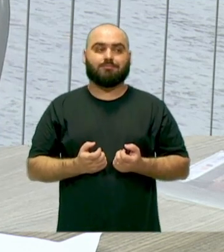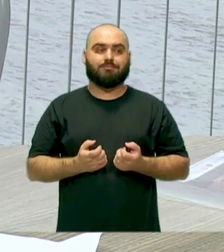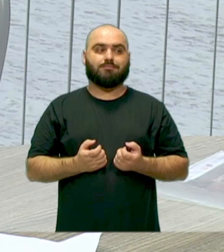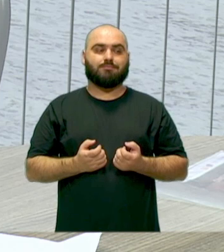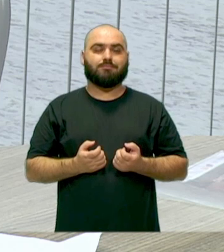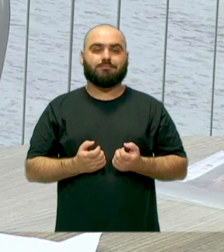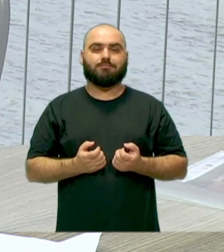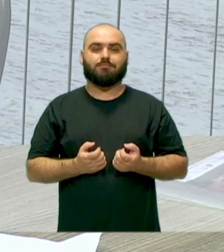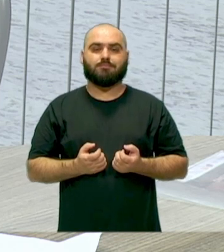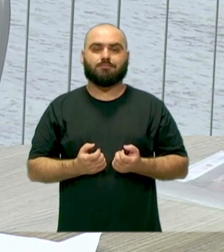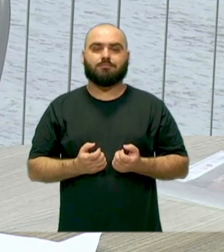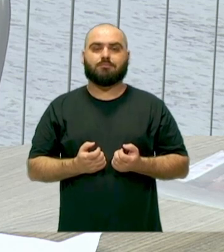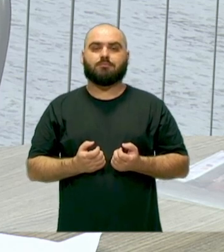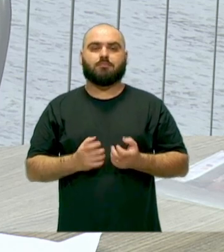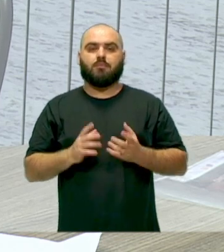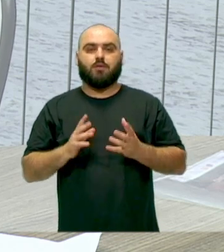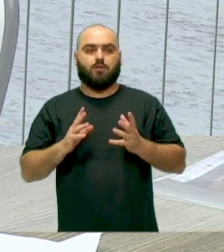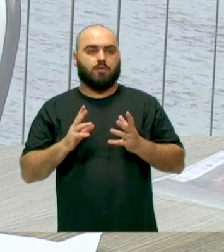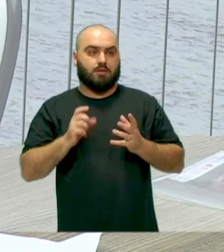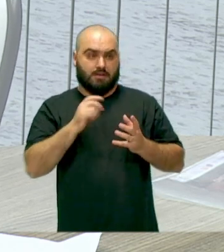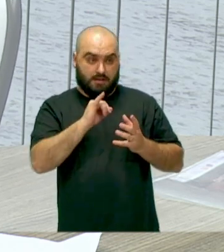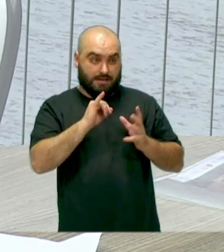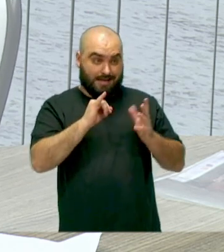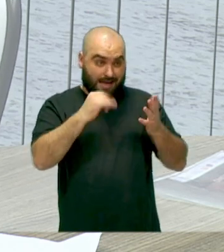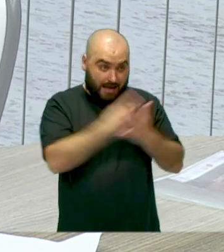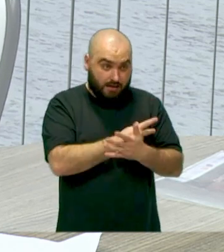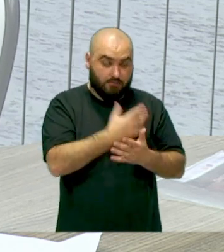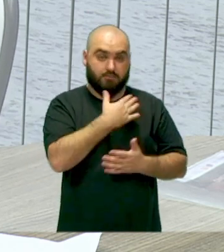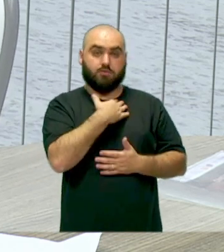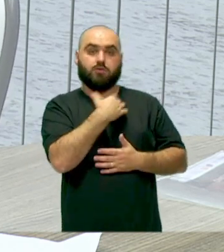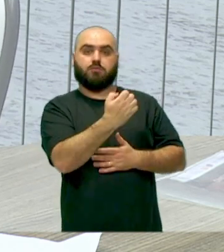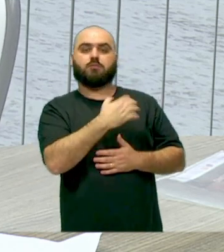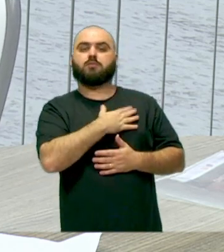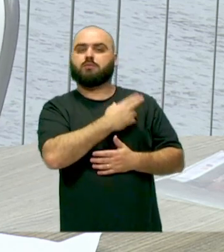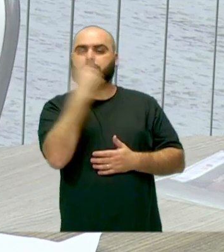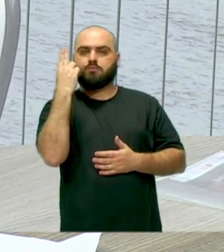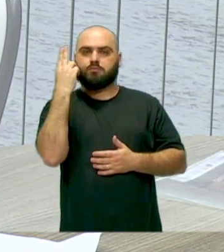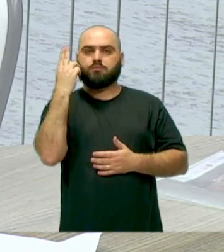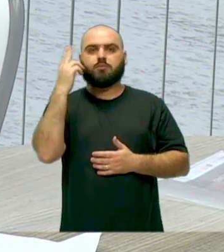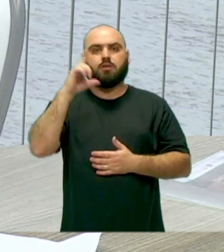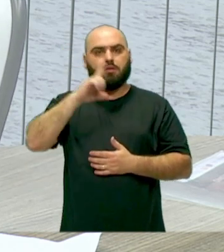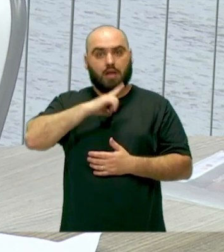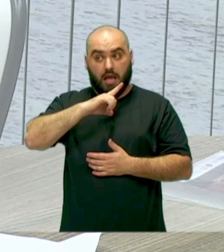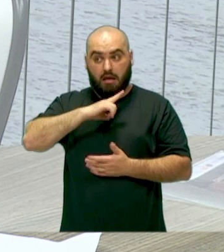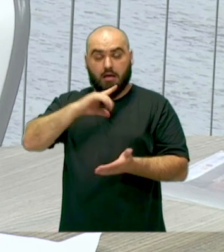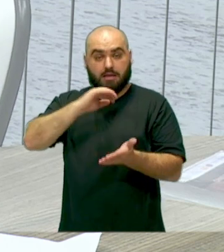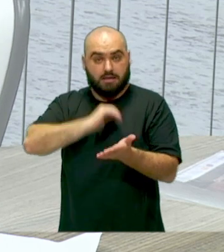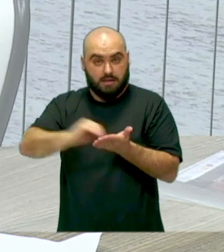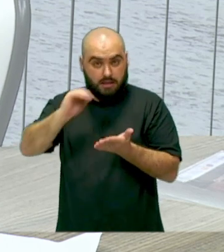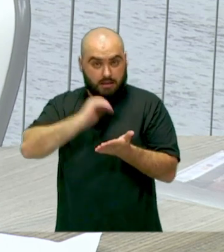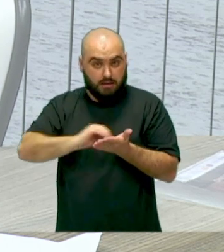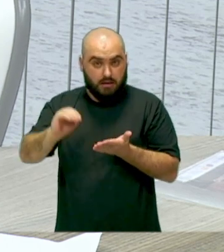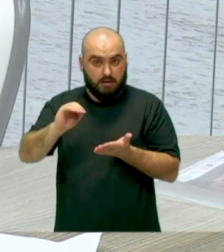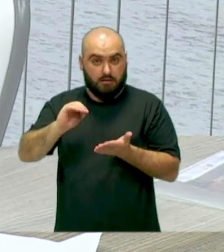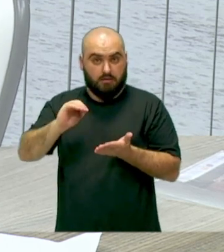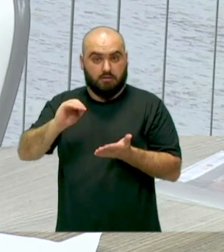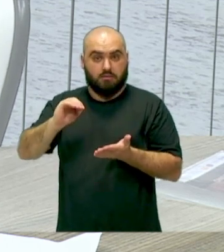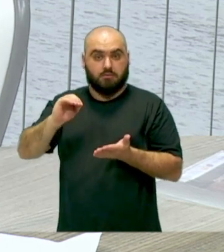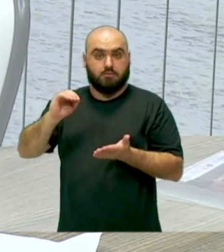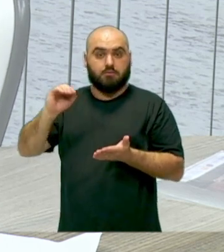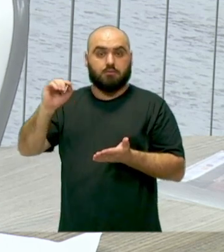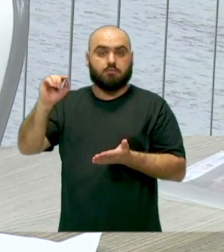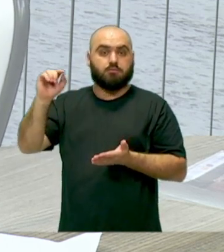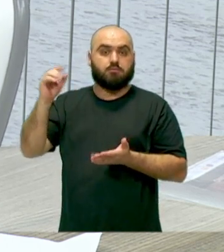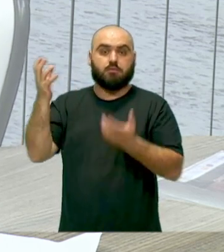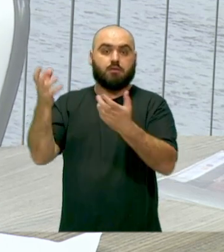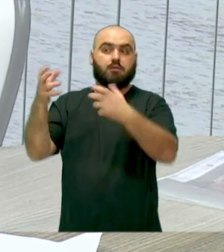Então, ele sempre dizia, quando é tudo errado, me chama. Porque teve secretários que negavam-se